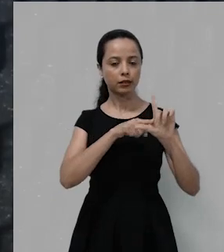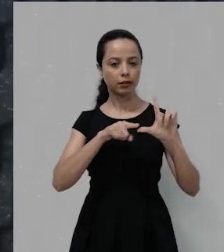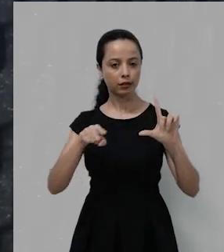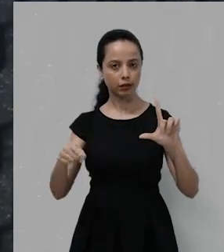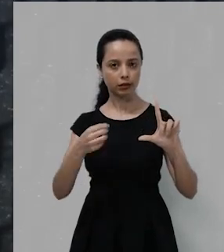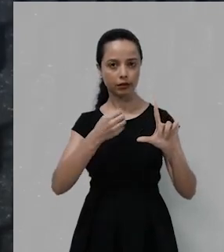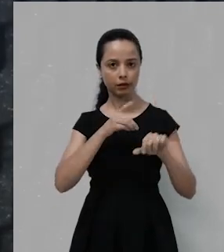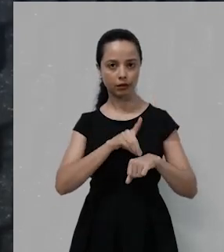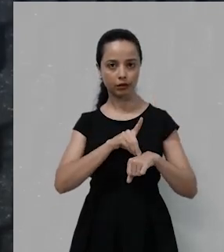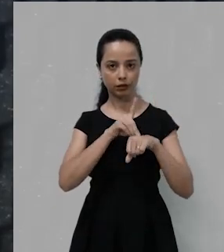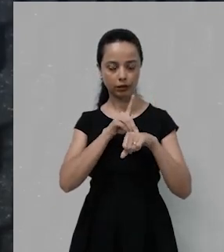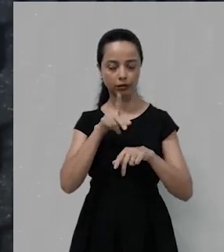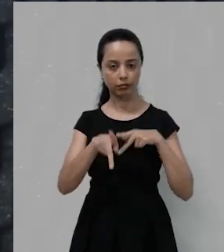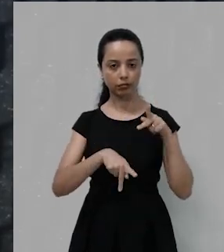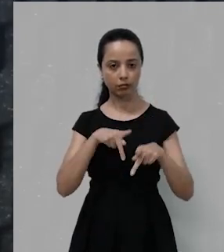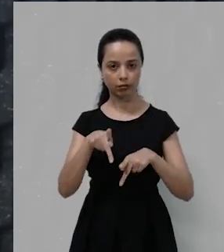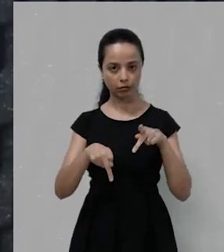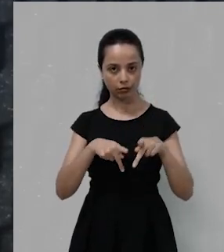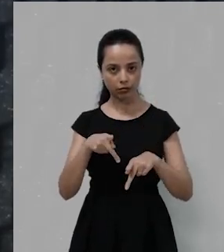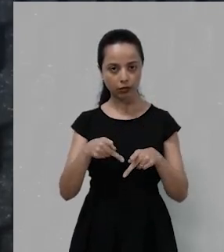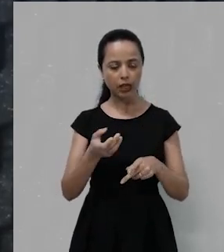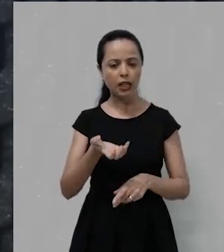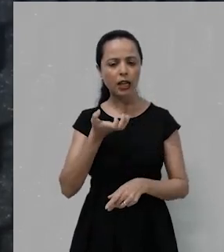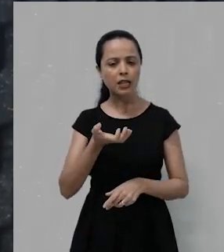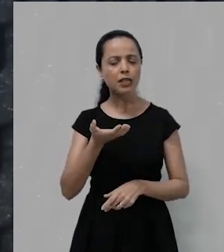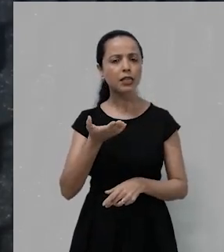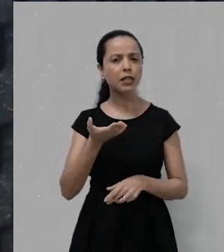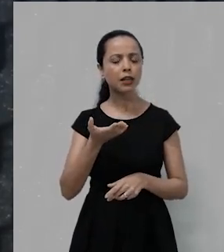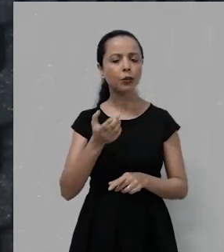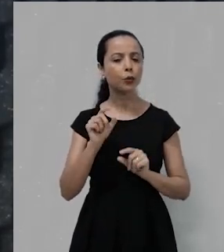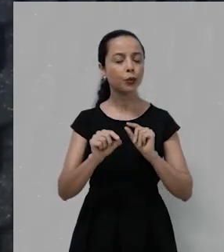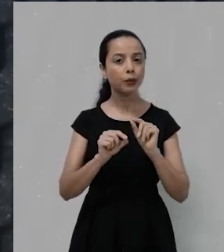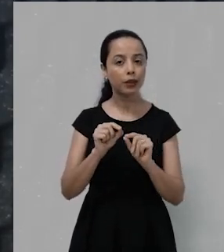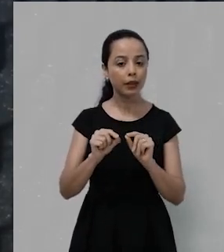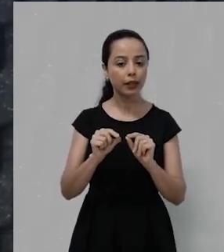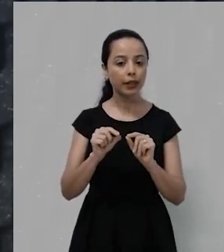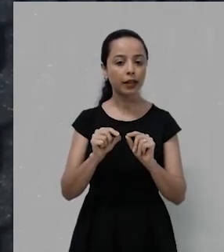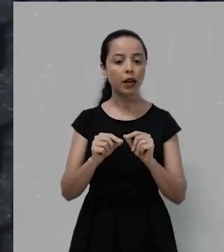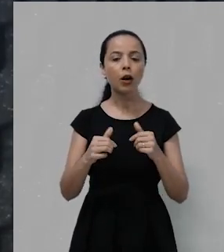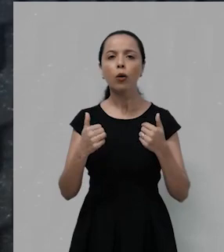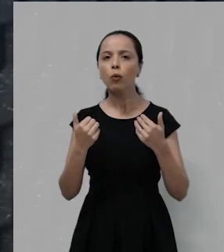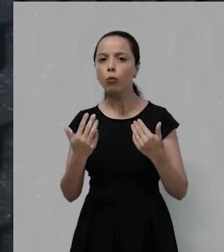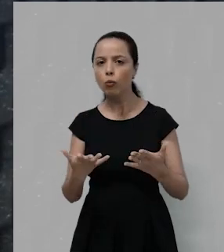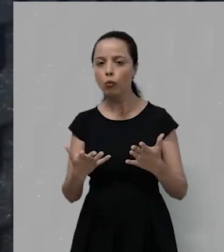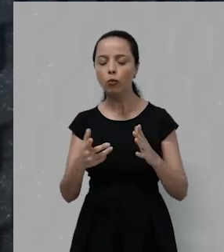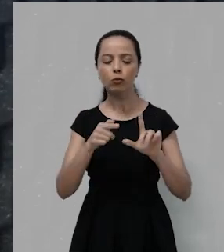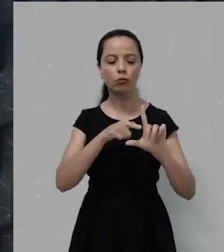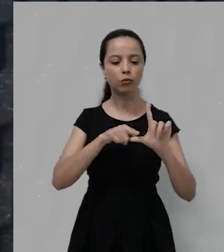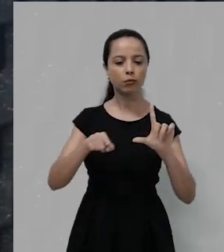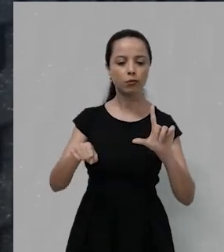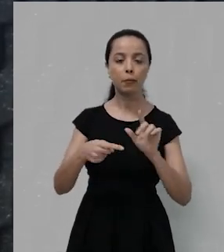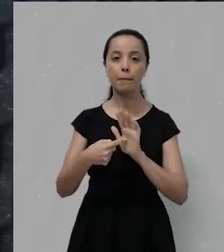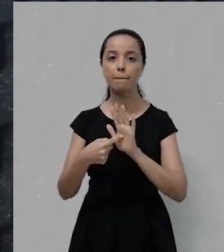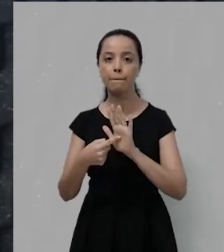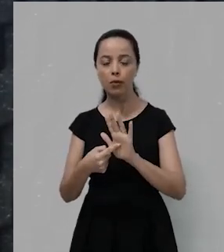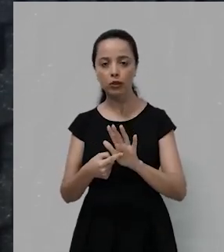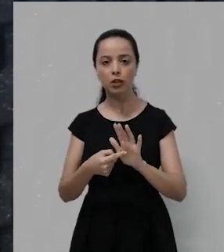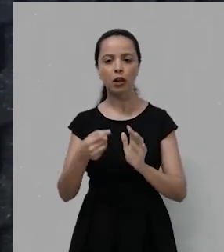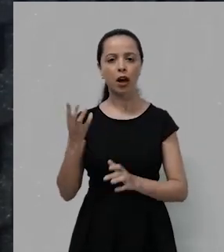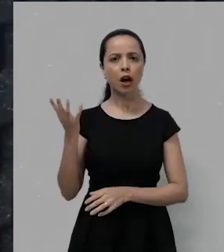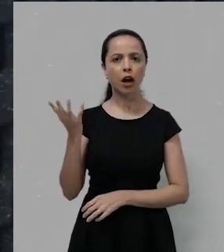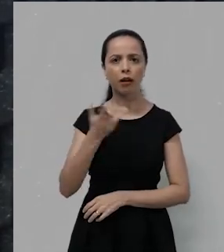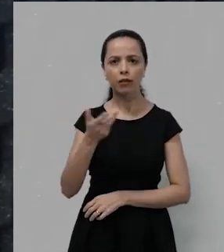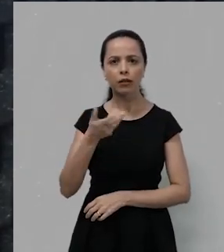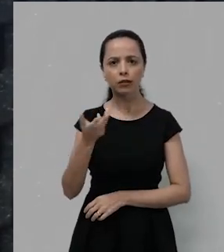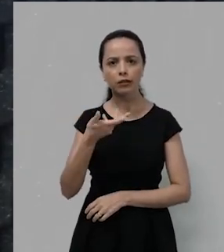densidade populacional, ele quer saber qual é o gráfico que representa a velocidade de crescimento da